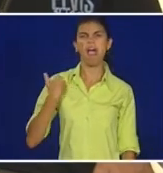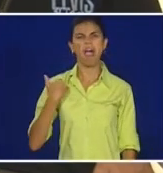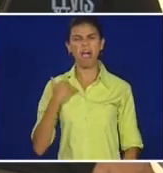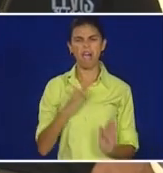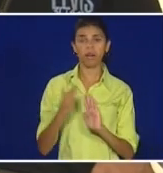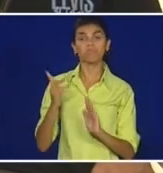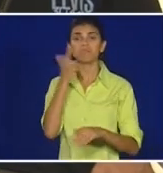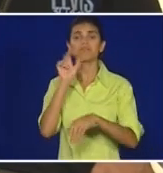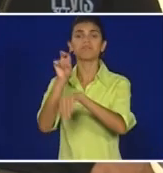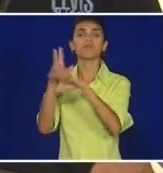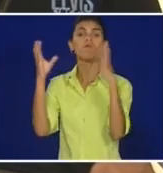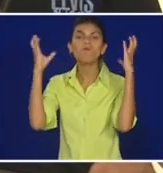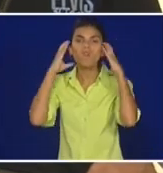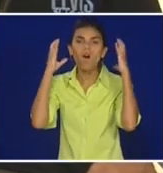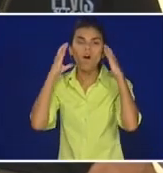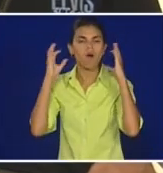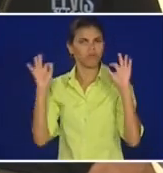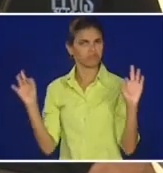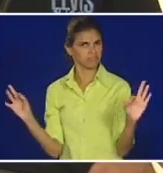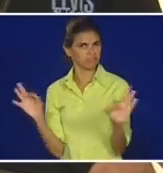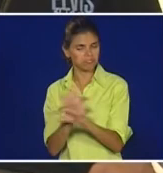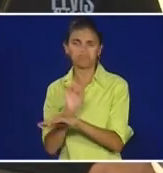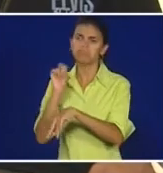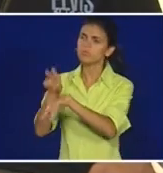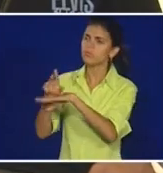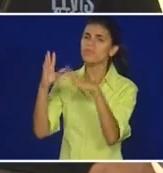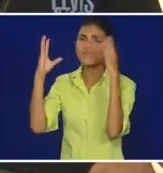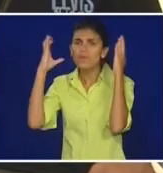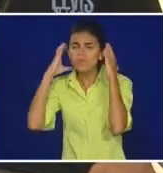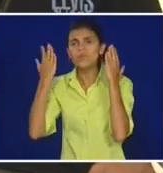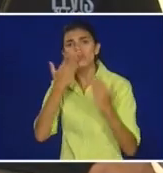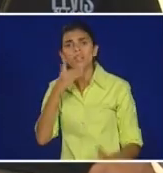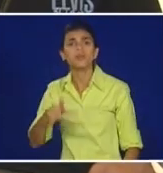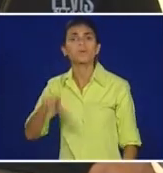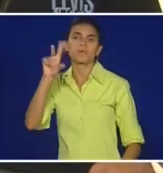né? Nós optamos pelo bilinguismo.